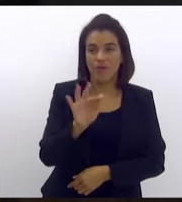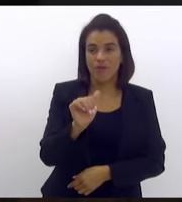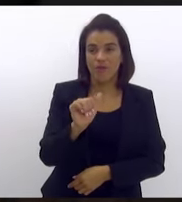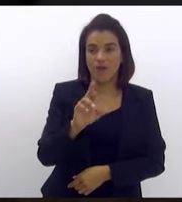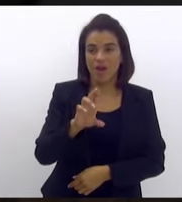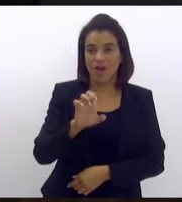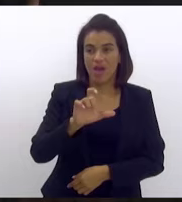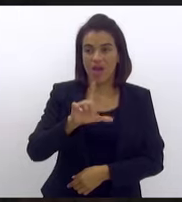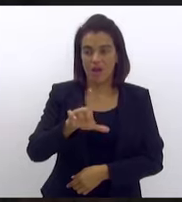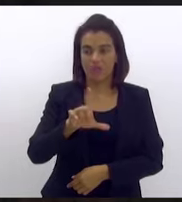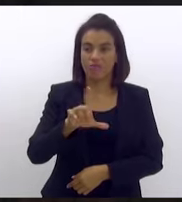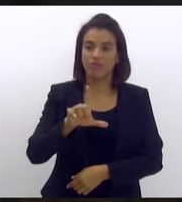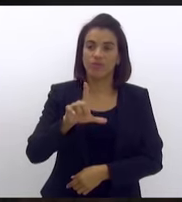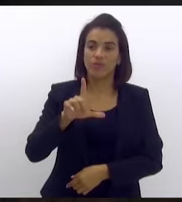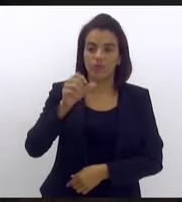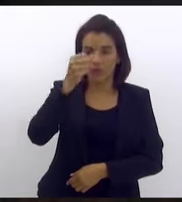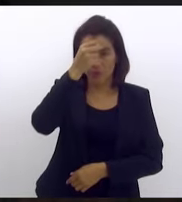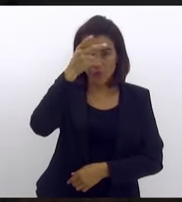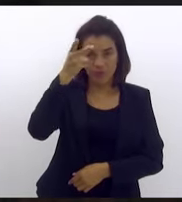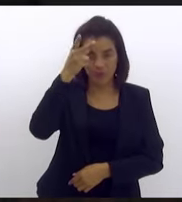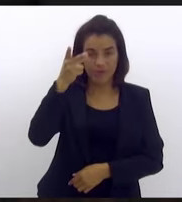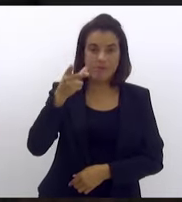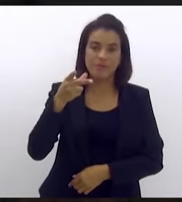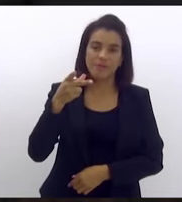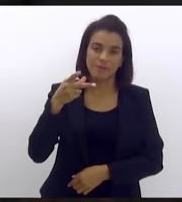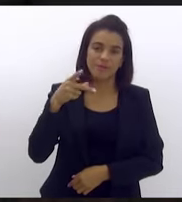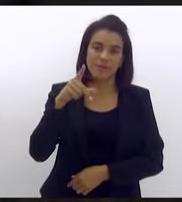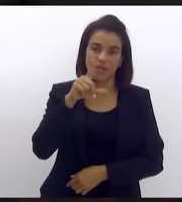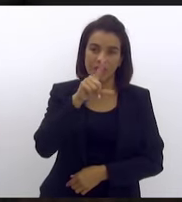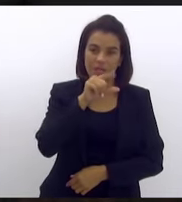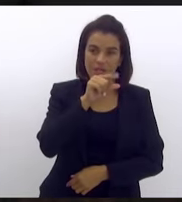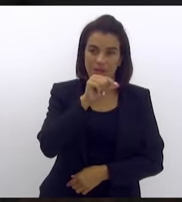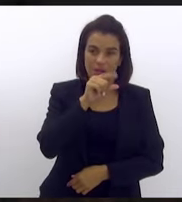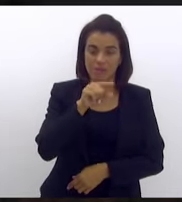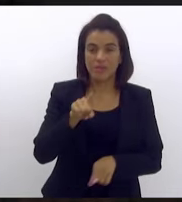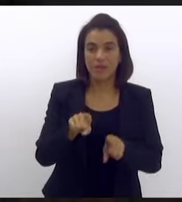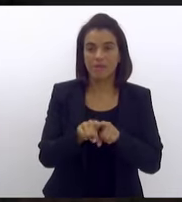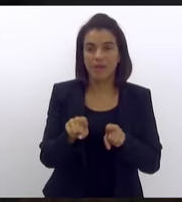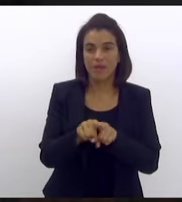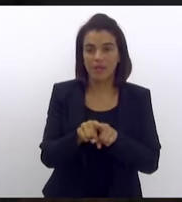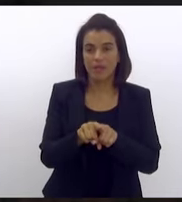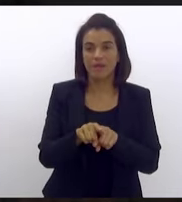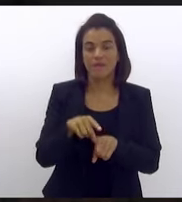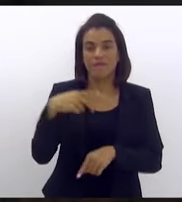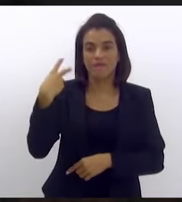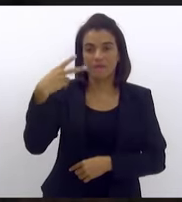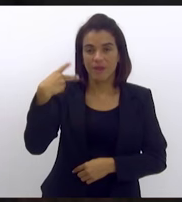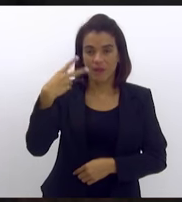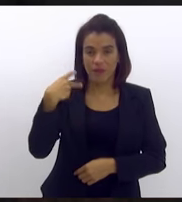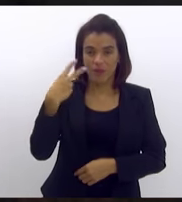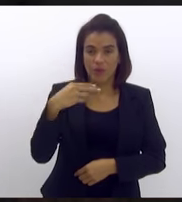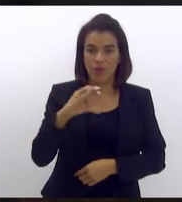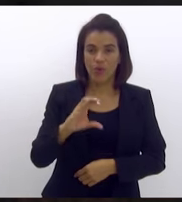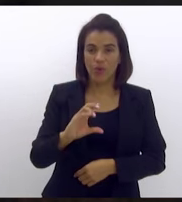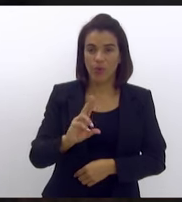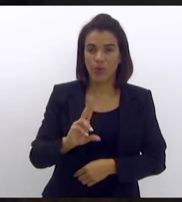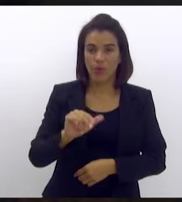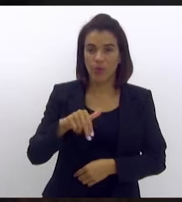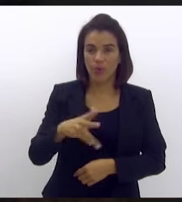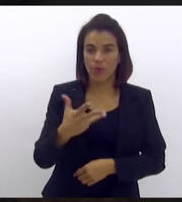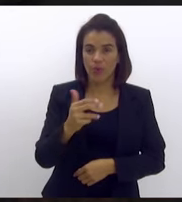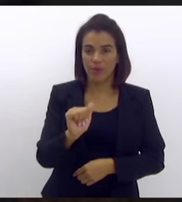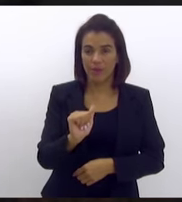de Nilópolis. Seja bem-vindo a este parlamento. Também ao subtenente Cunha, vereador da nossa querida cidade